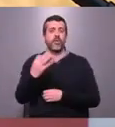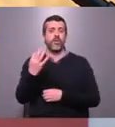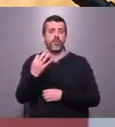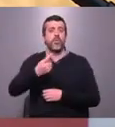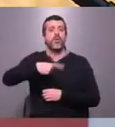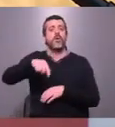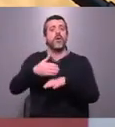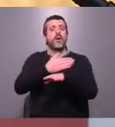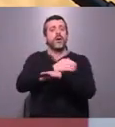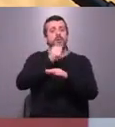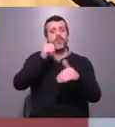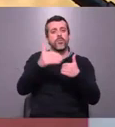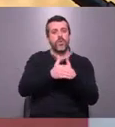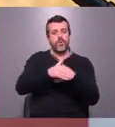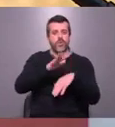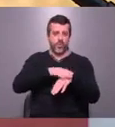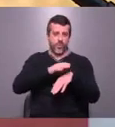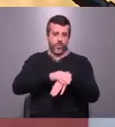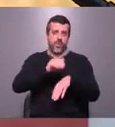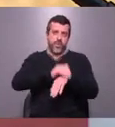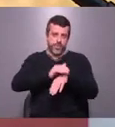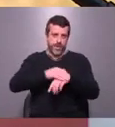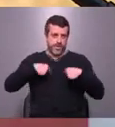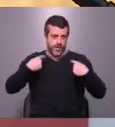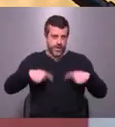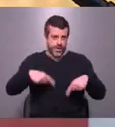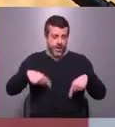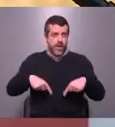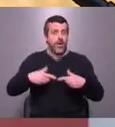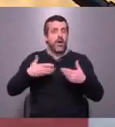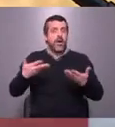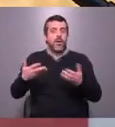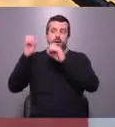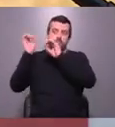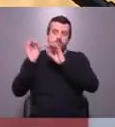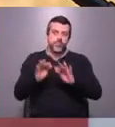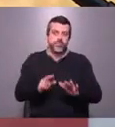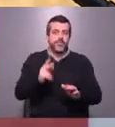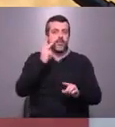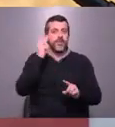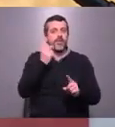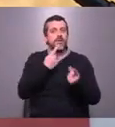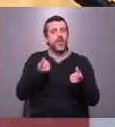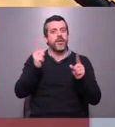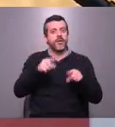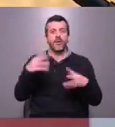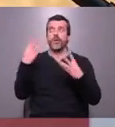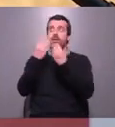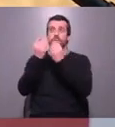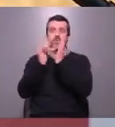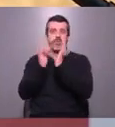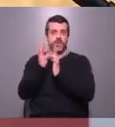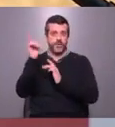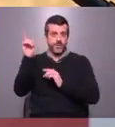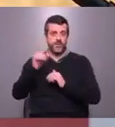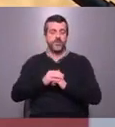estávamos mortos por causa dos nossos pecados, restituiu-nos à vida com Cristo. É